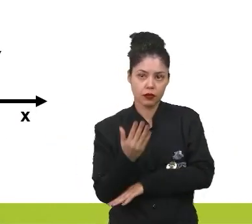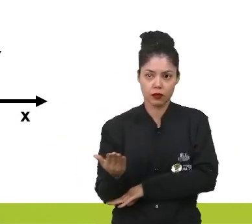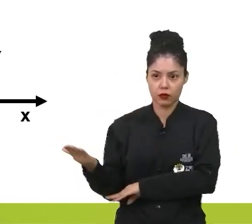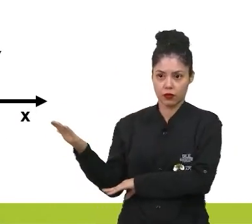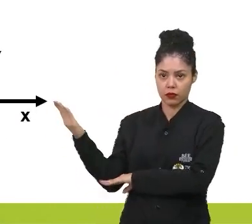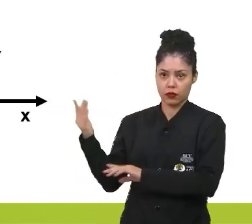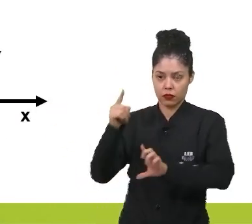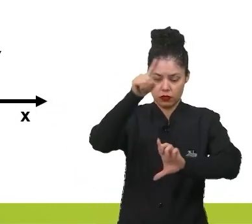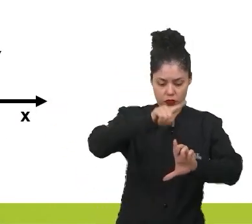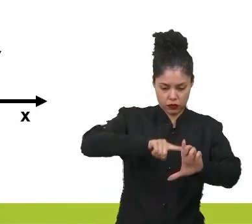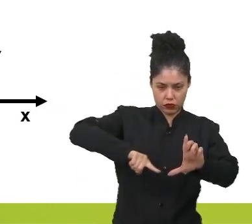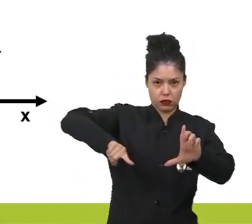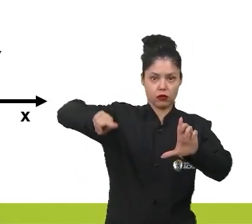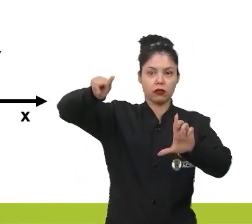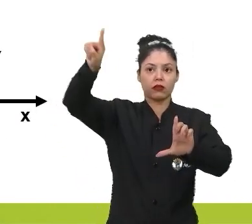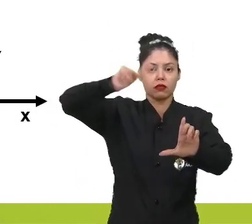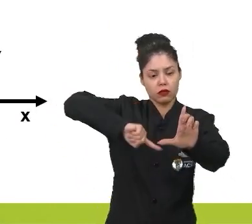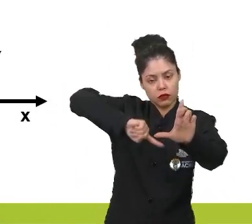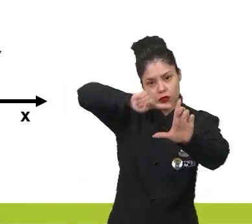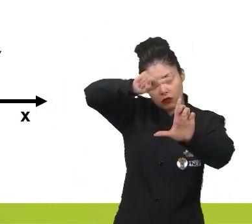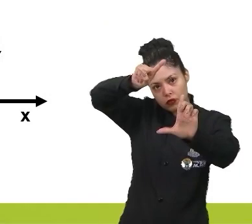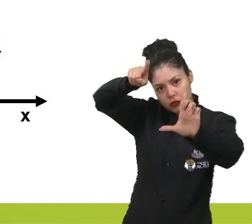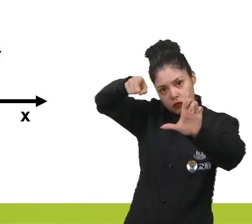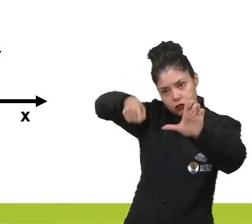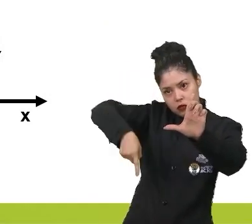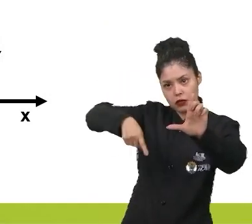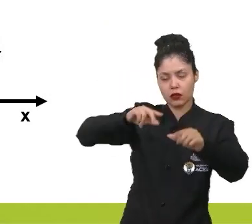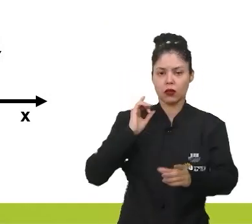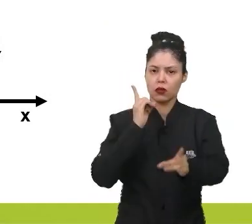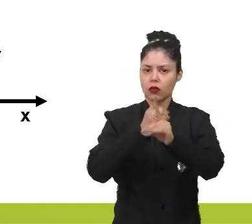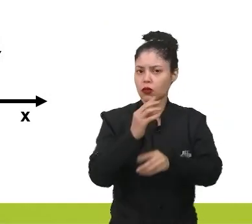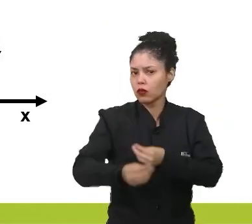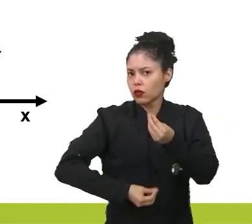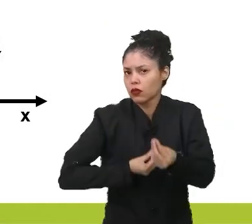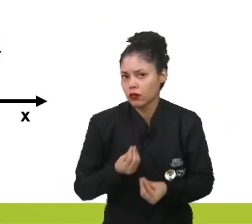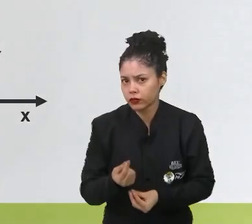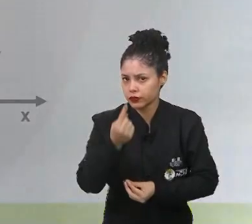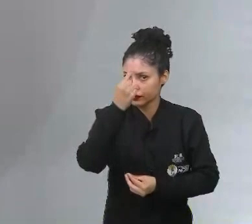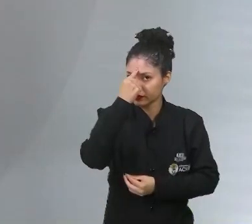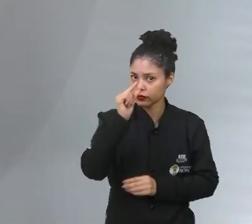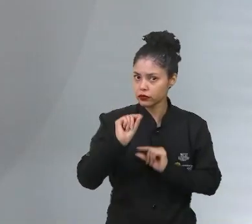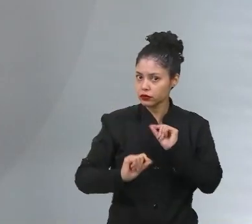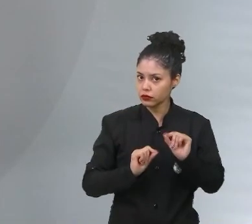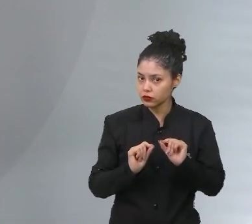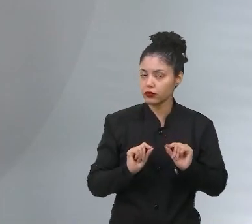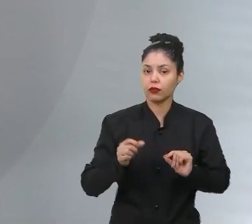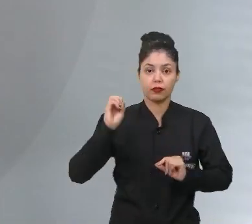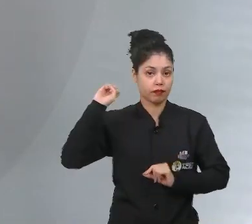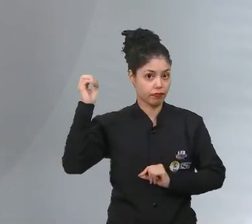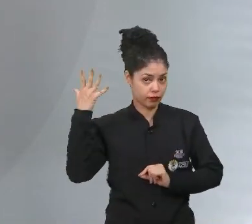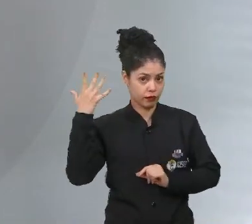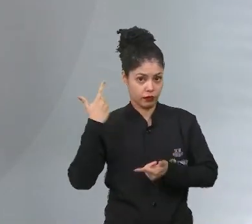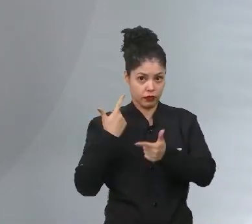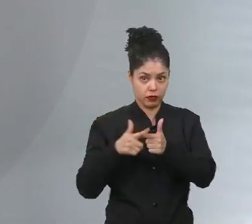aparecendo. Professor, de uma maneira mais fácil, como é que eu consigo identificar isso? Você imagina, por exemplo, uma situação de